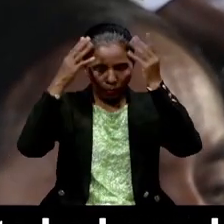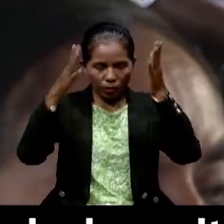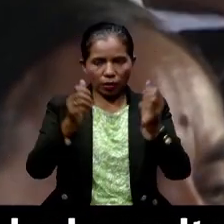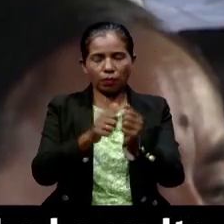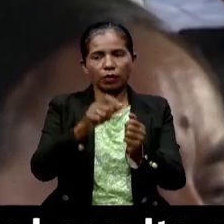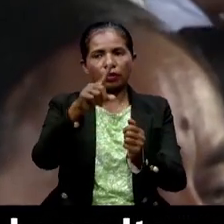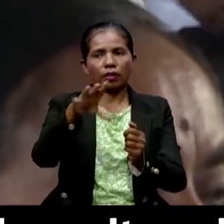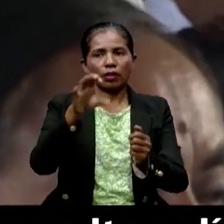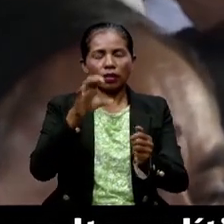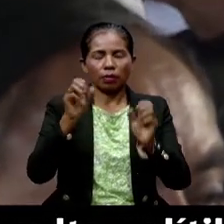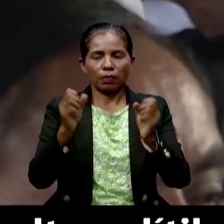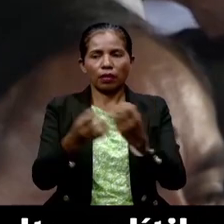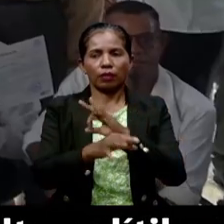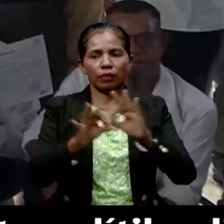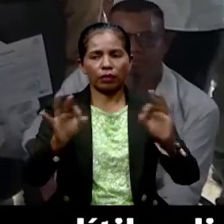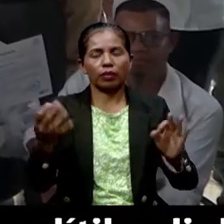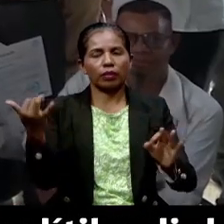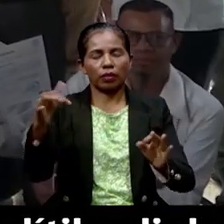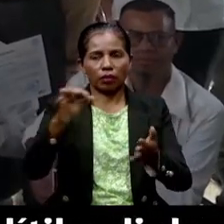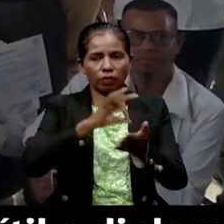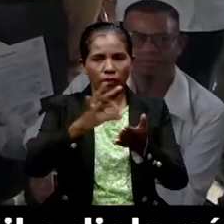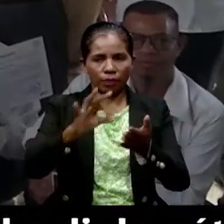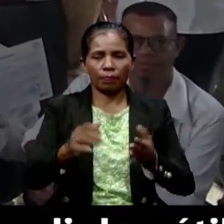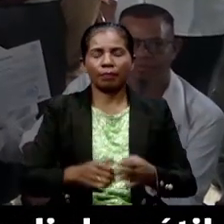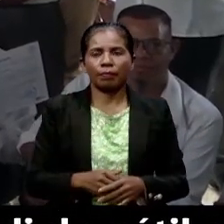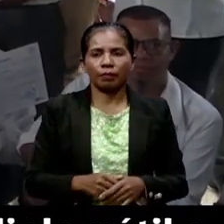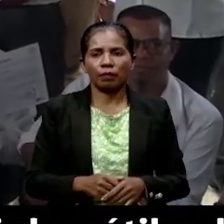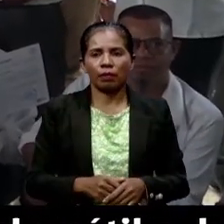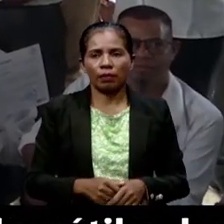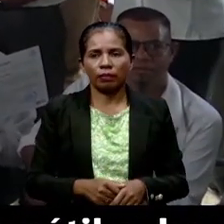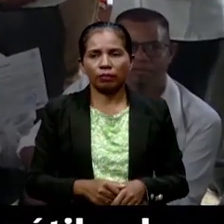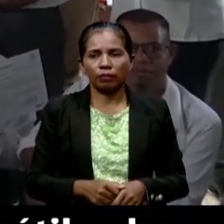sideresin ma consegue finalizar sir ne formação. Damian Gonçalves, Lamberto da Silva, GMN.